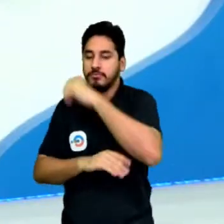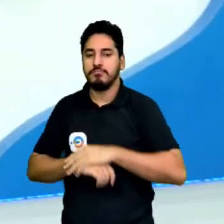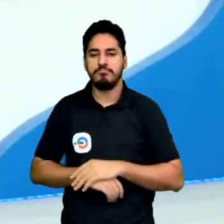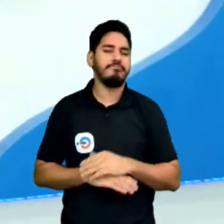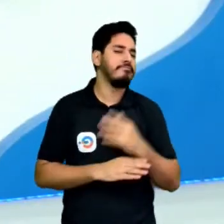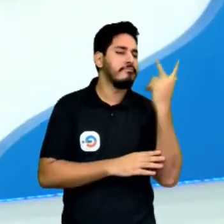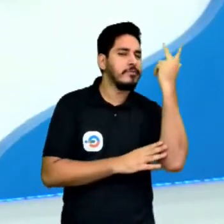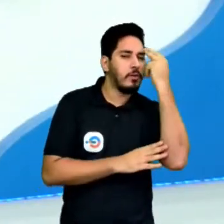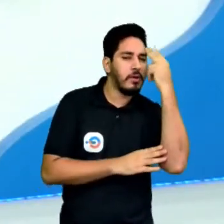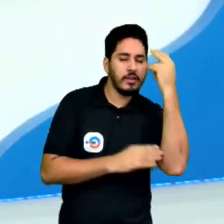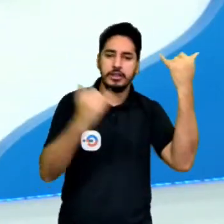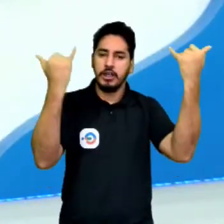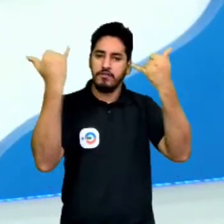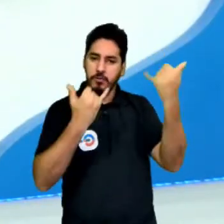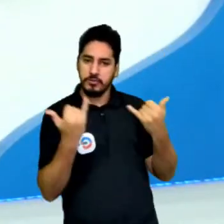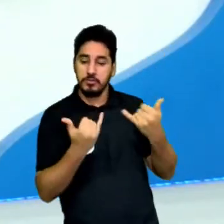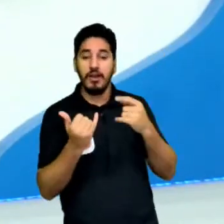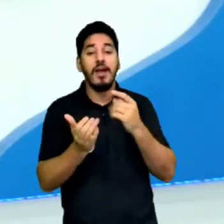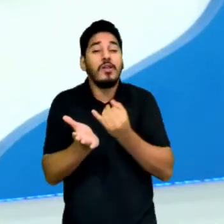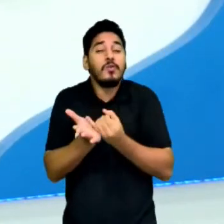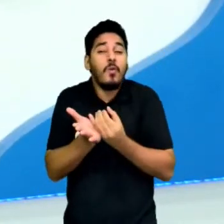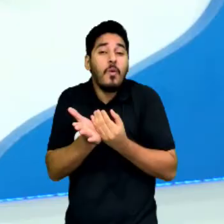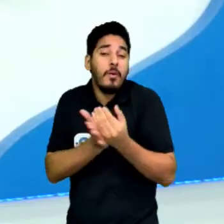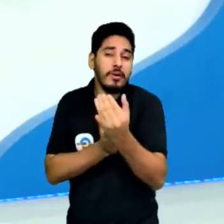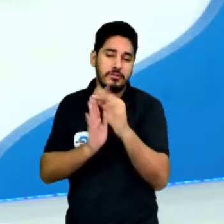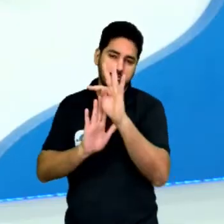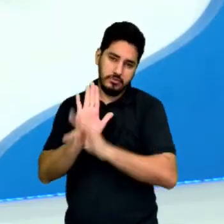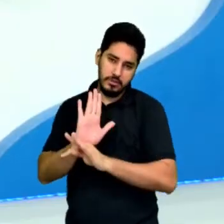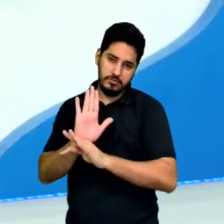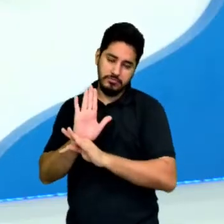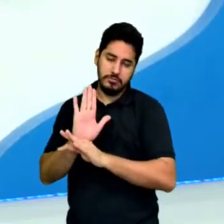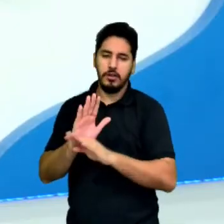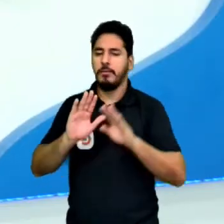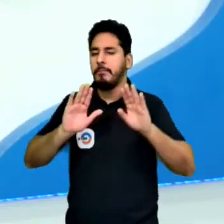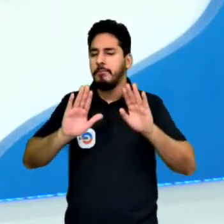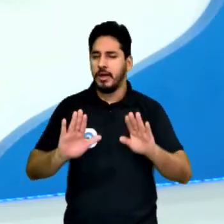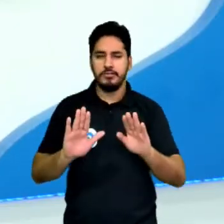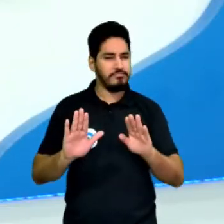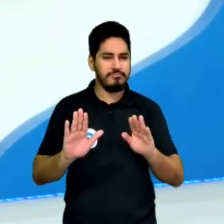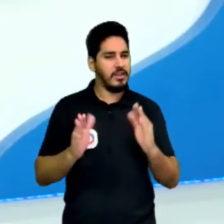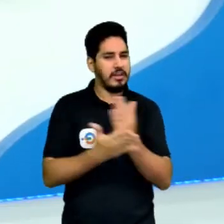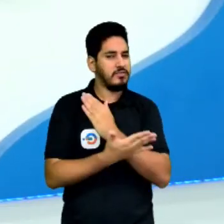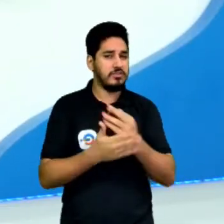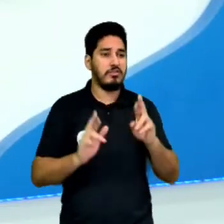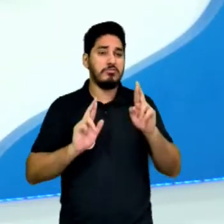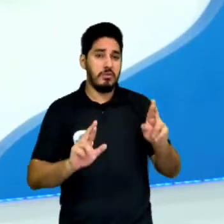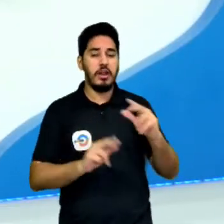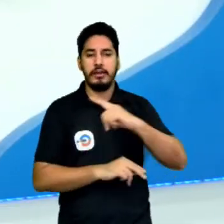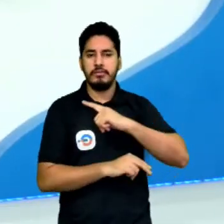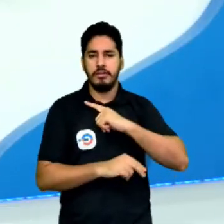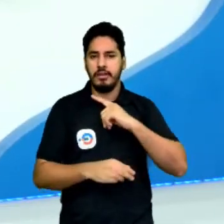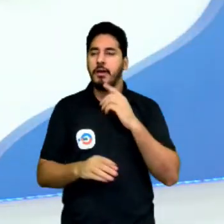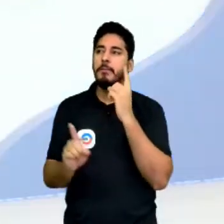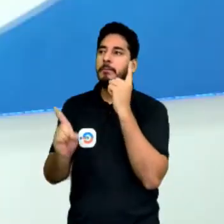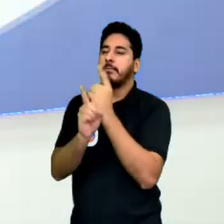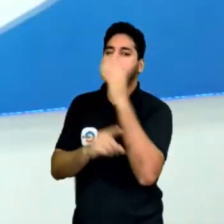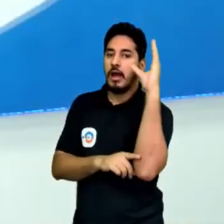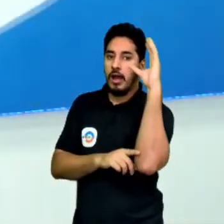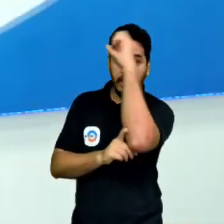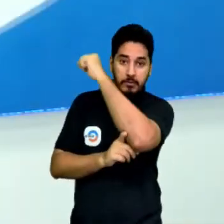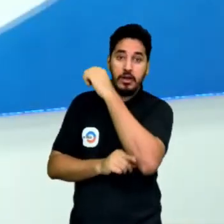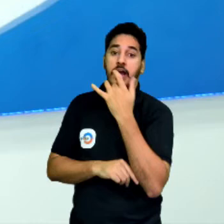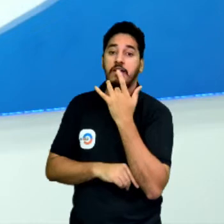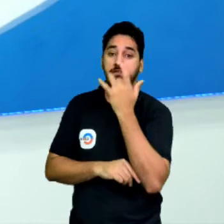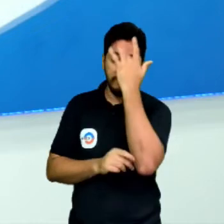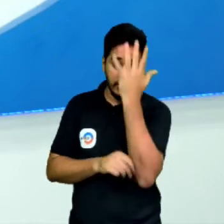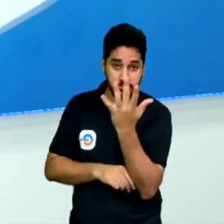essas informações são colocadas no início do texto, mas nem sempre devemos esperar que elas sejam encontradas assim. A